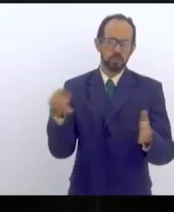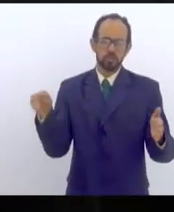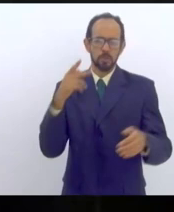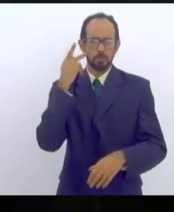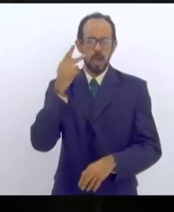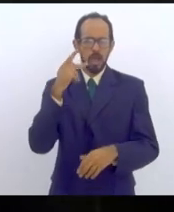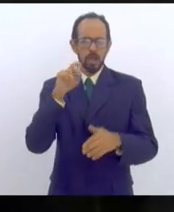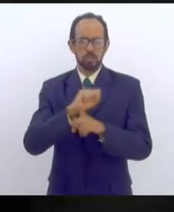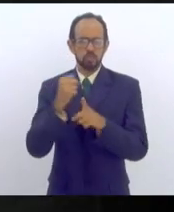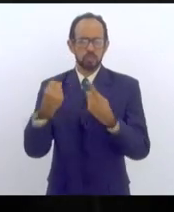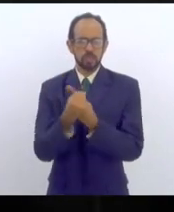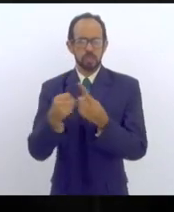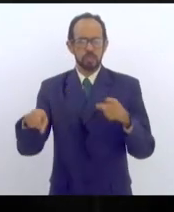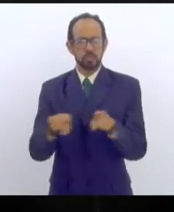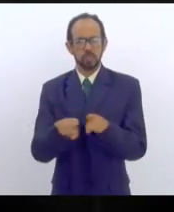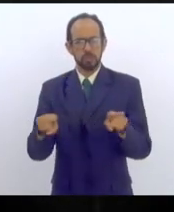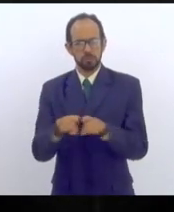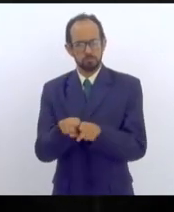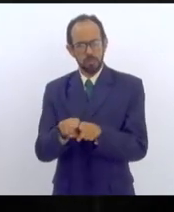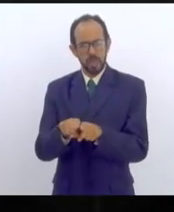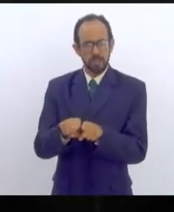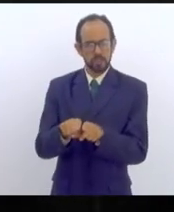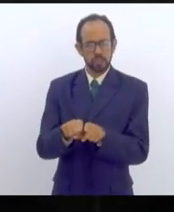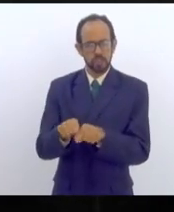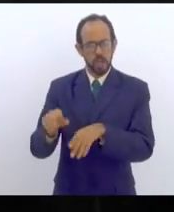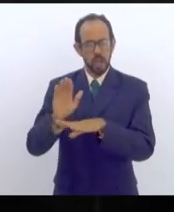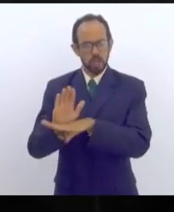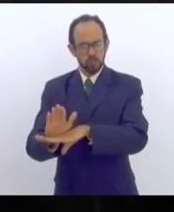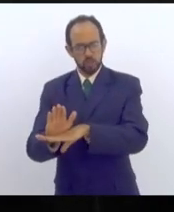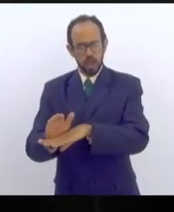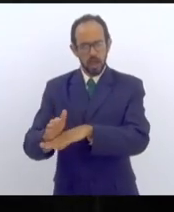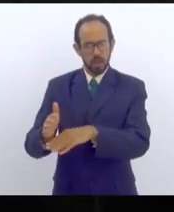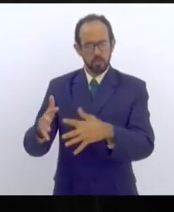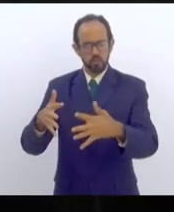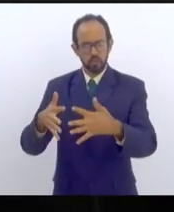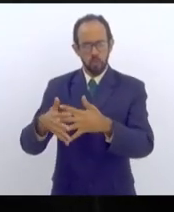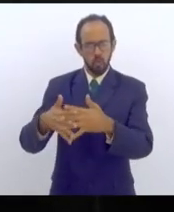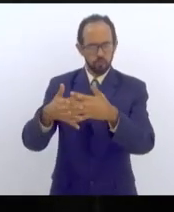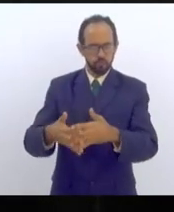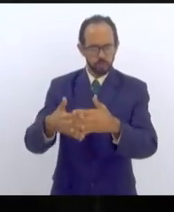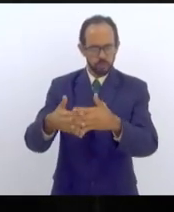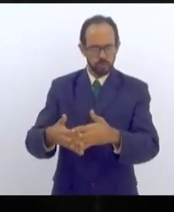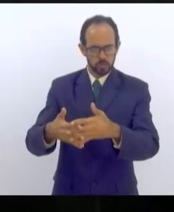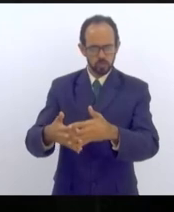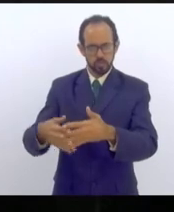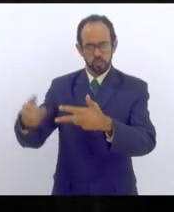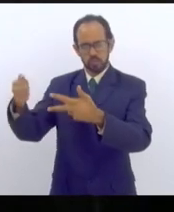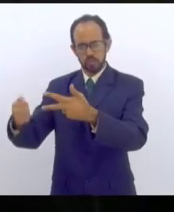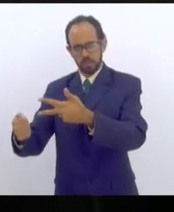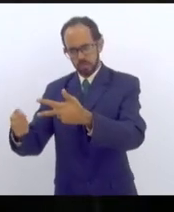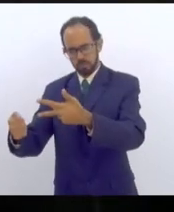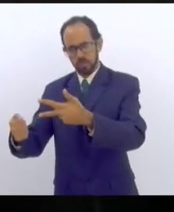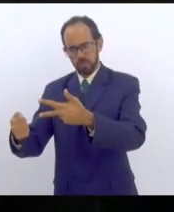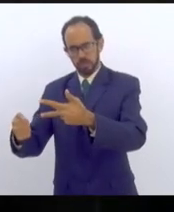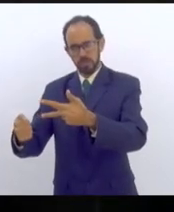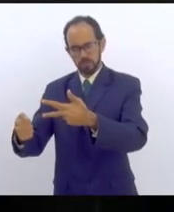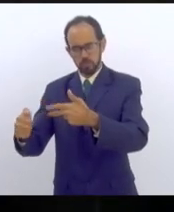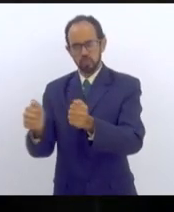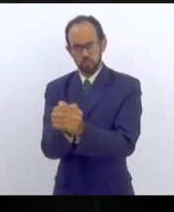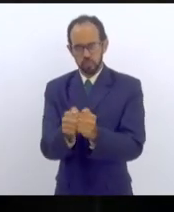sociedade, além de mediar os conflitos entre os poderes constituídos e a